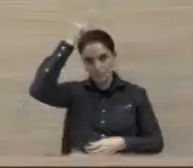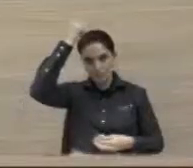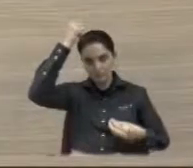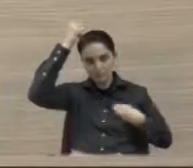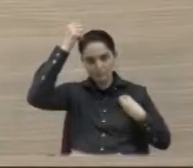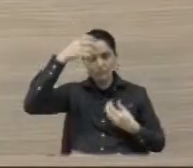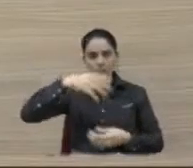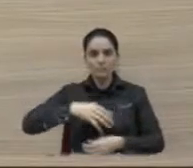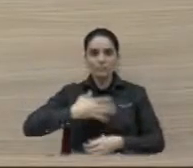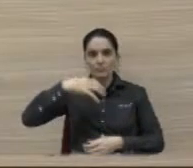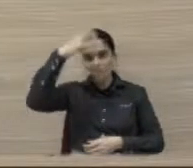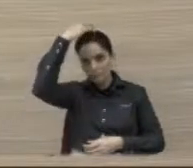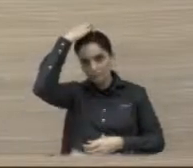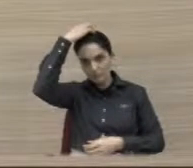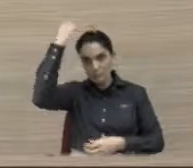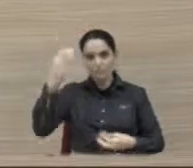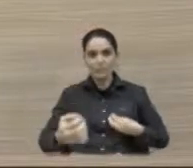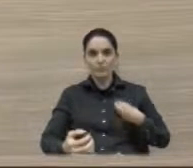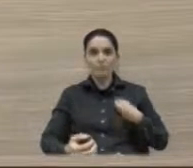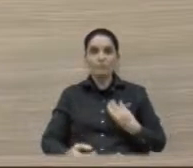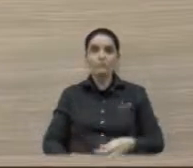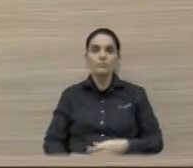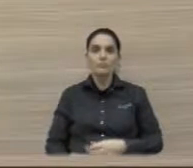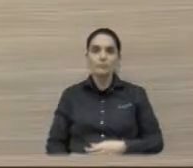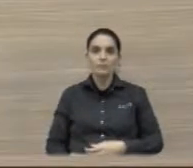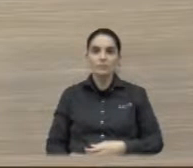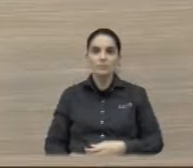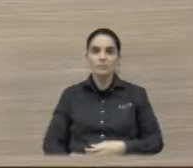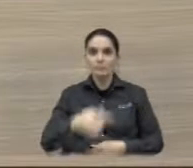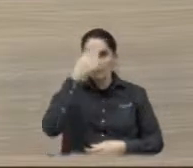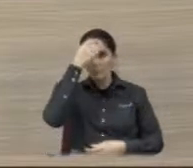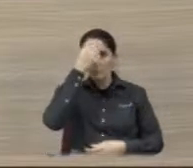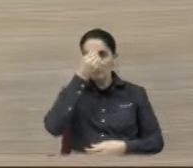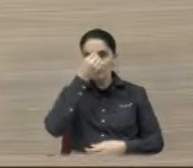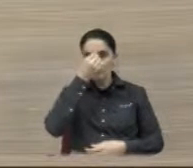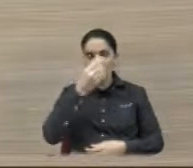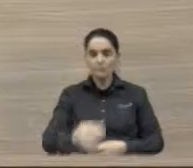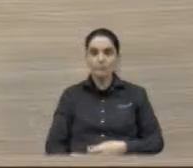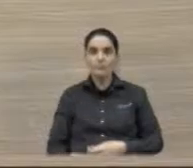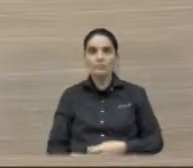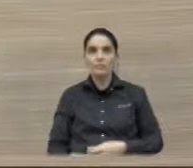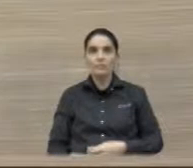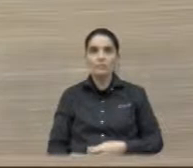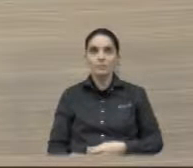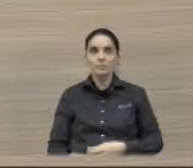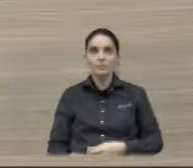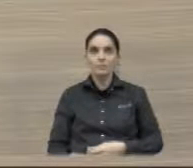Presente. Darcy Reis. Presente. Edivaldo Soares Antunes.